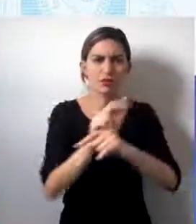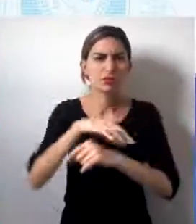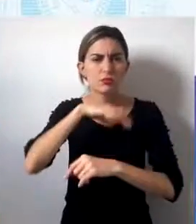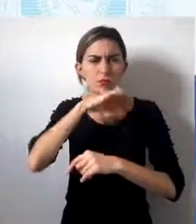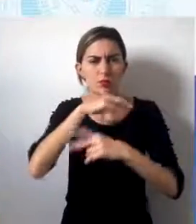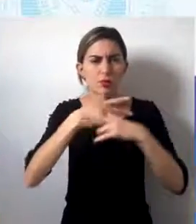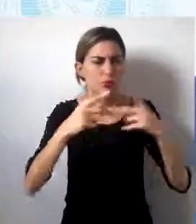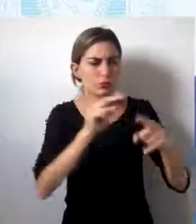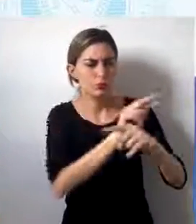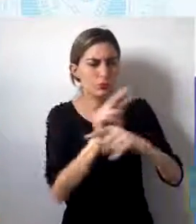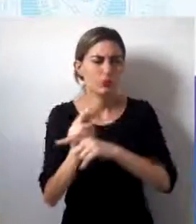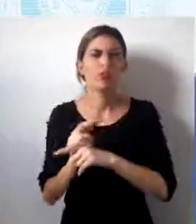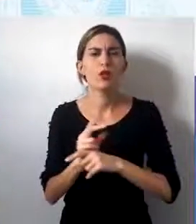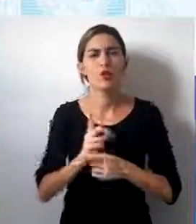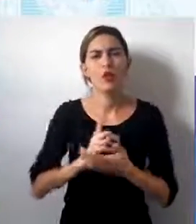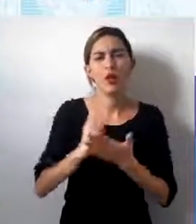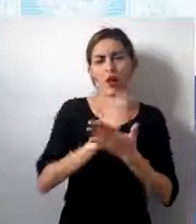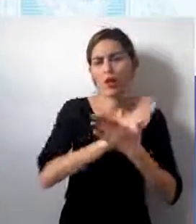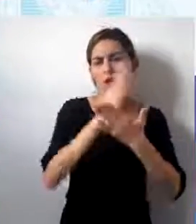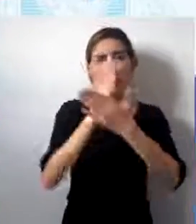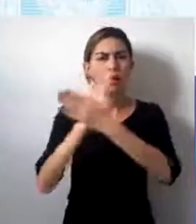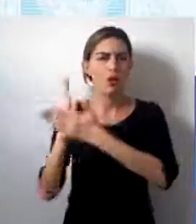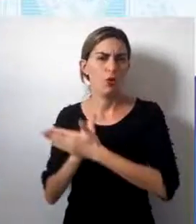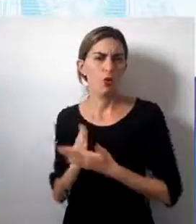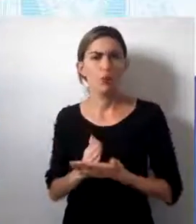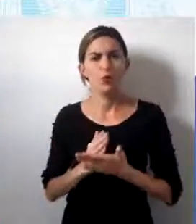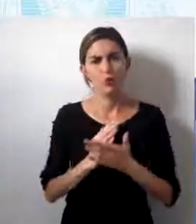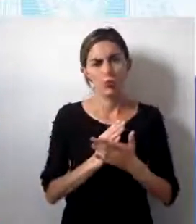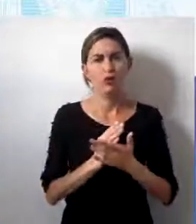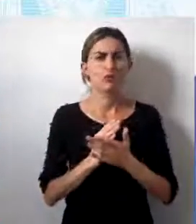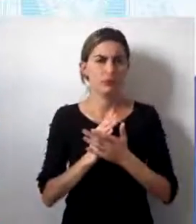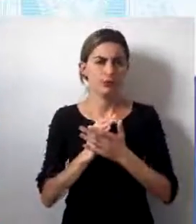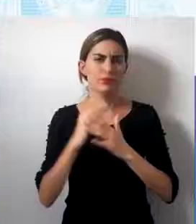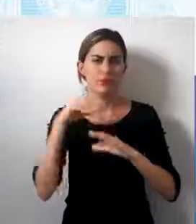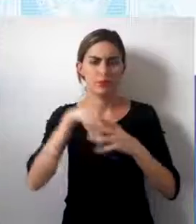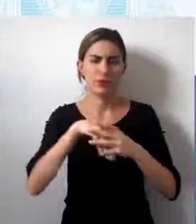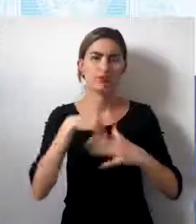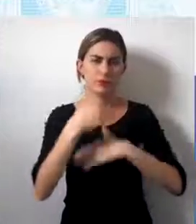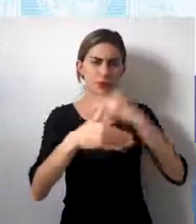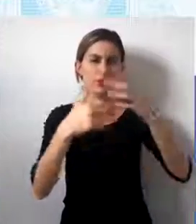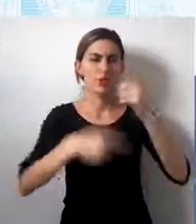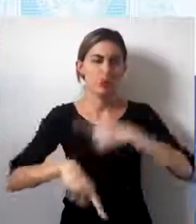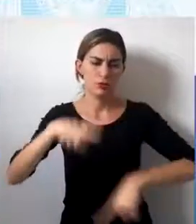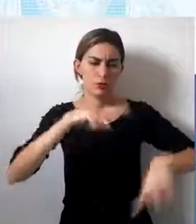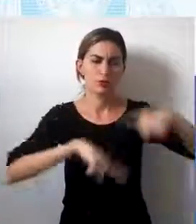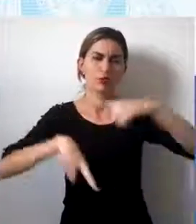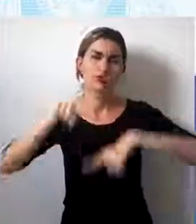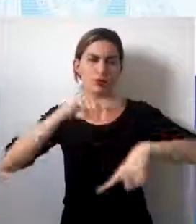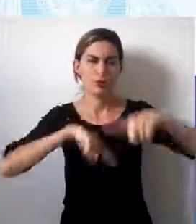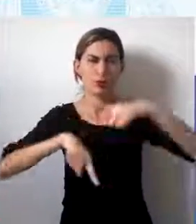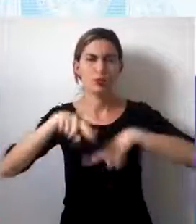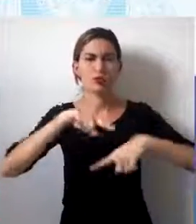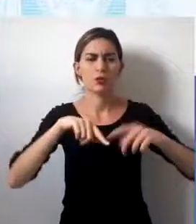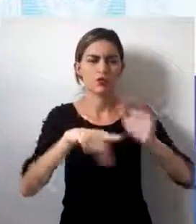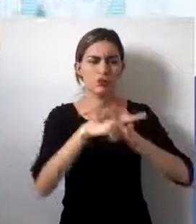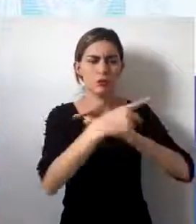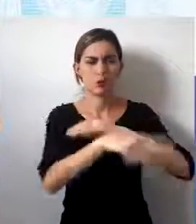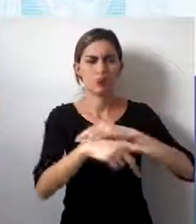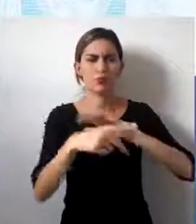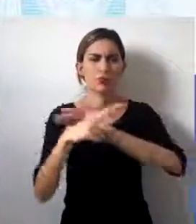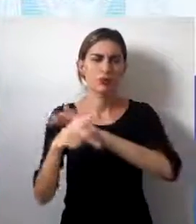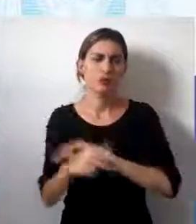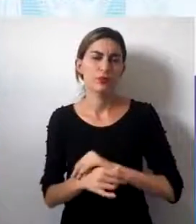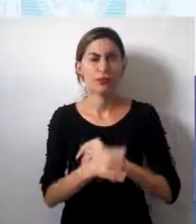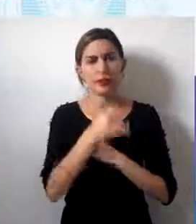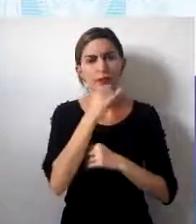interior, haviam alguns personagens que se destacavam dentro desse processo de administração dessas